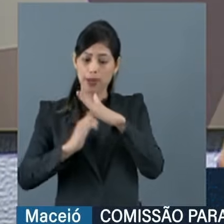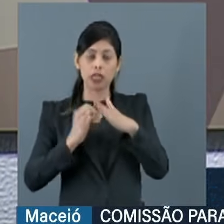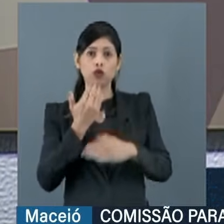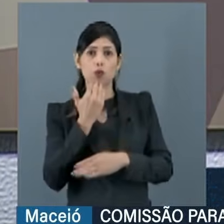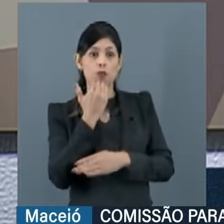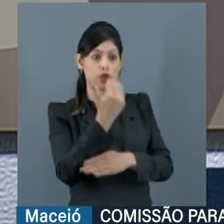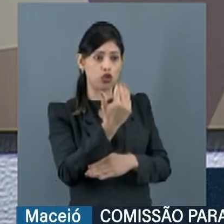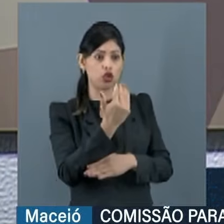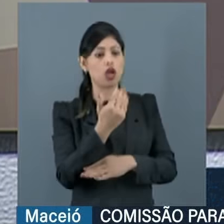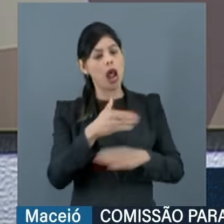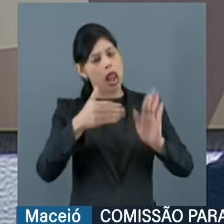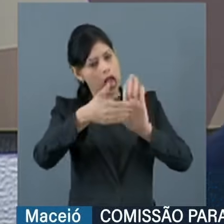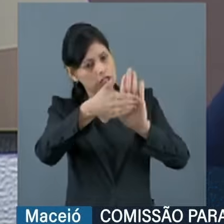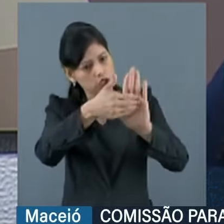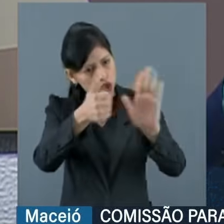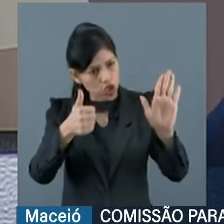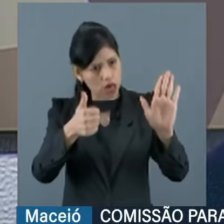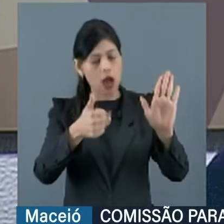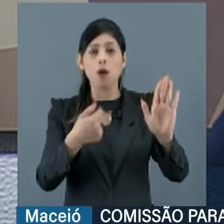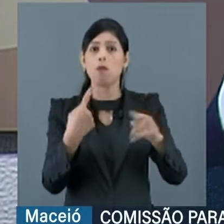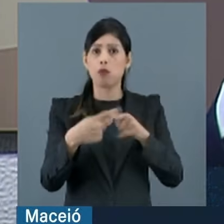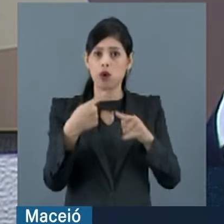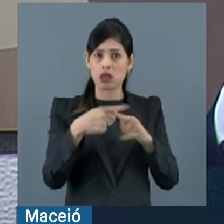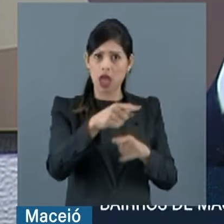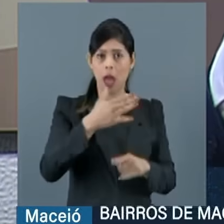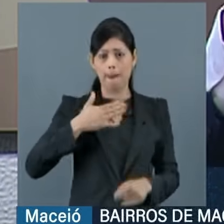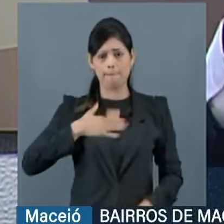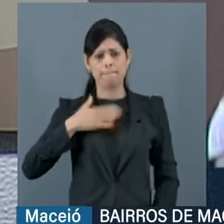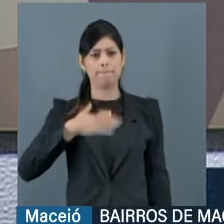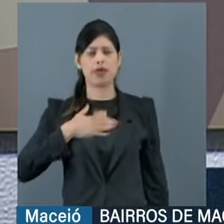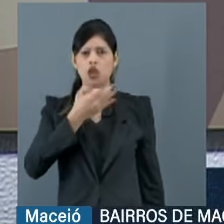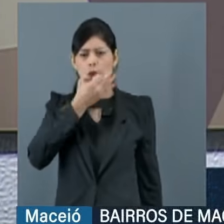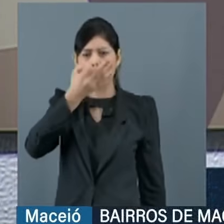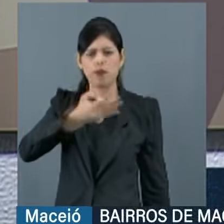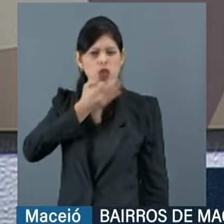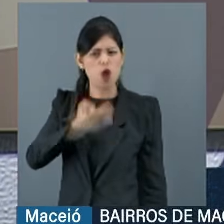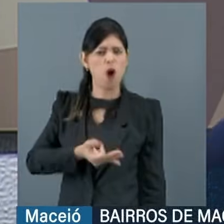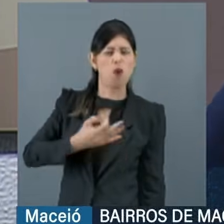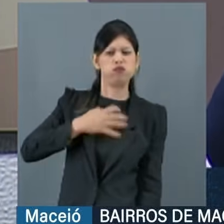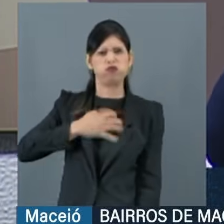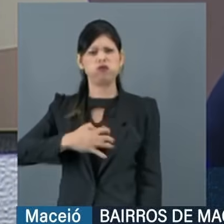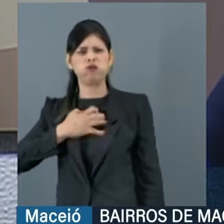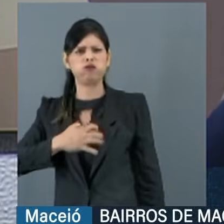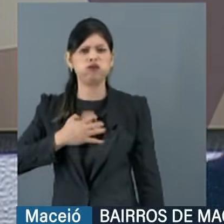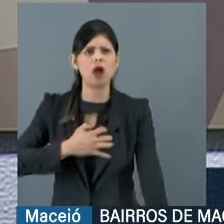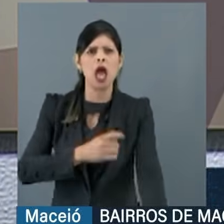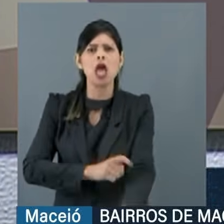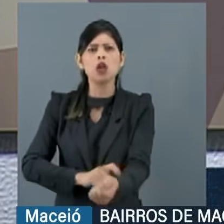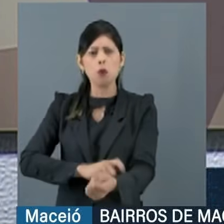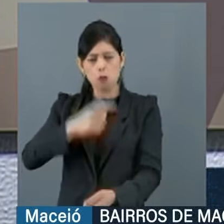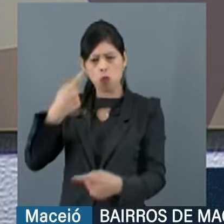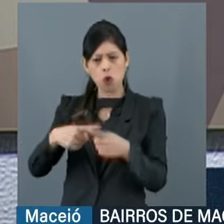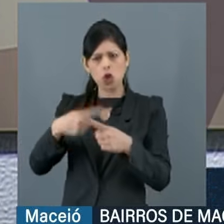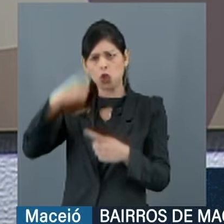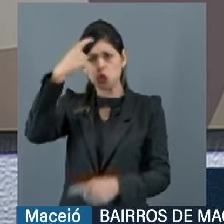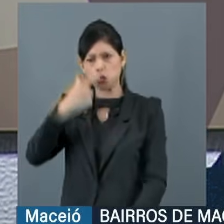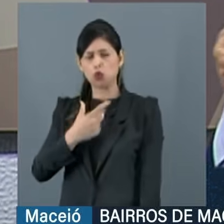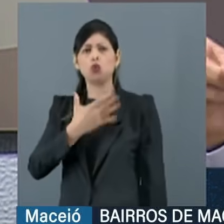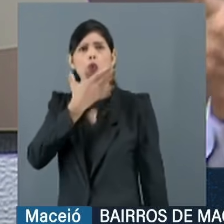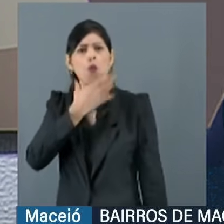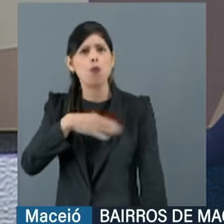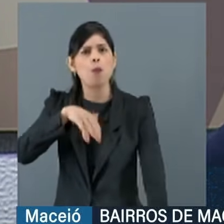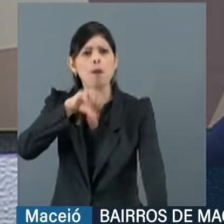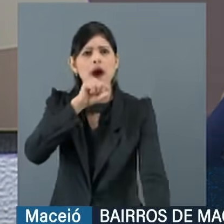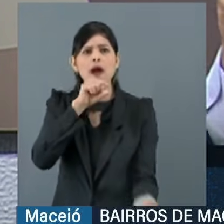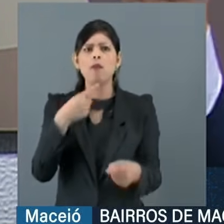é apologia de fato criminoso. Aquela fala minha, indignada, justamente indignada, de pai, é de que a